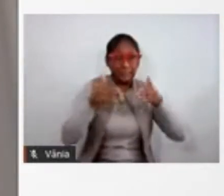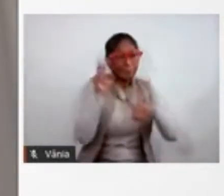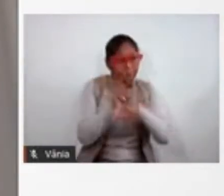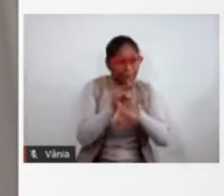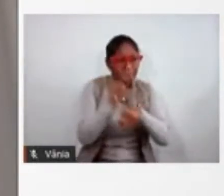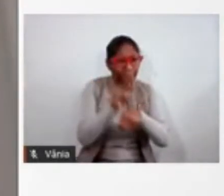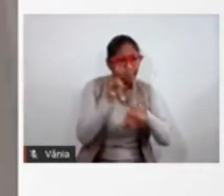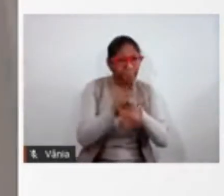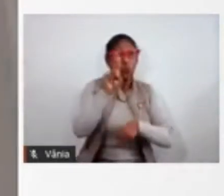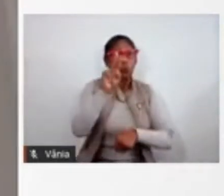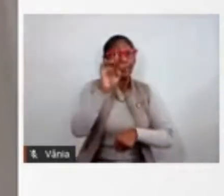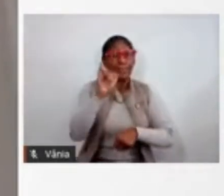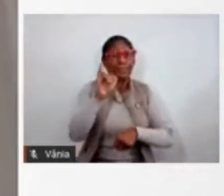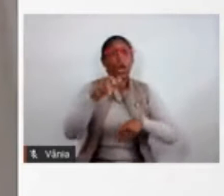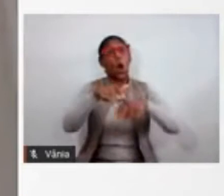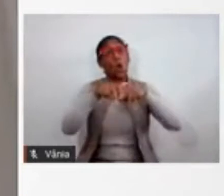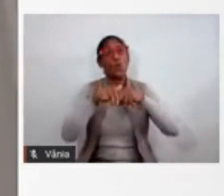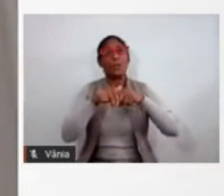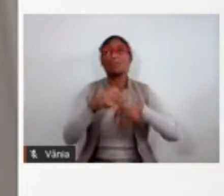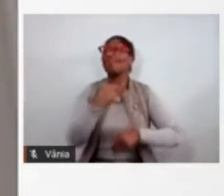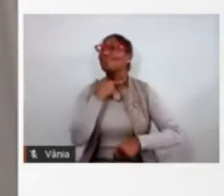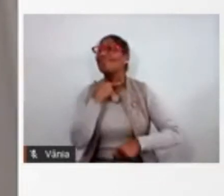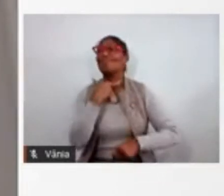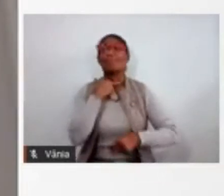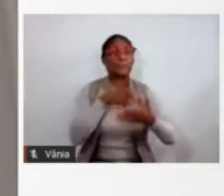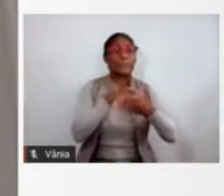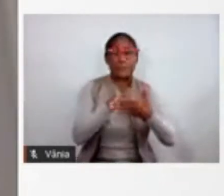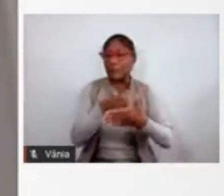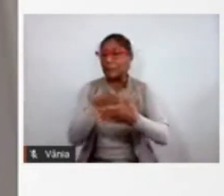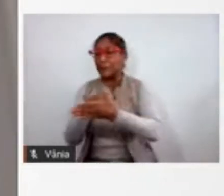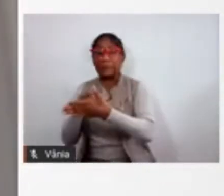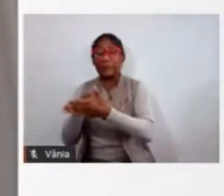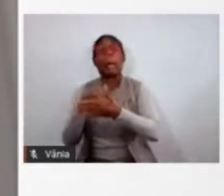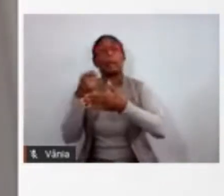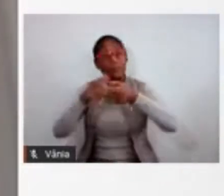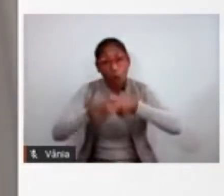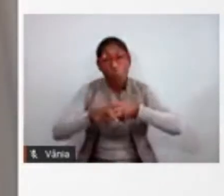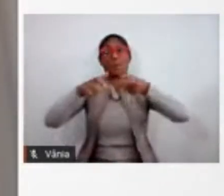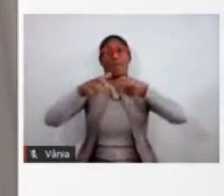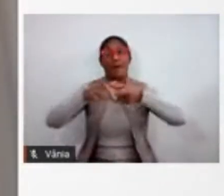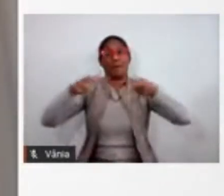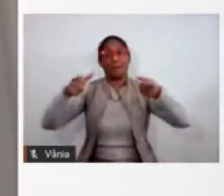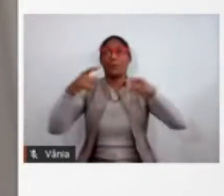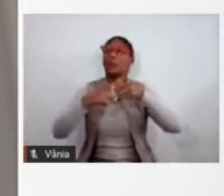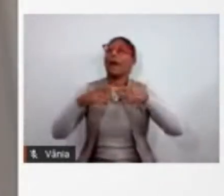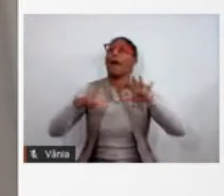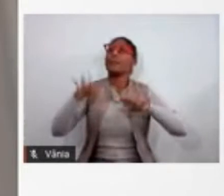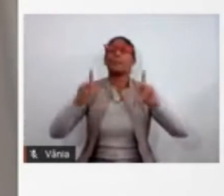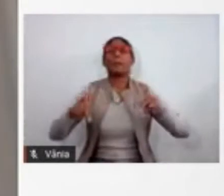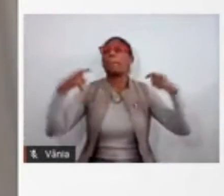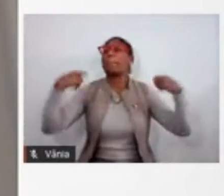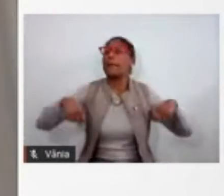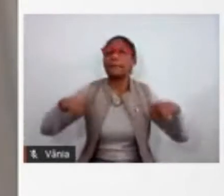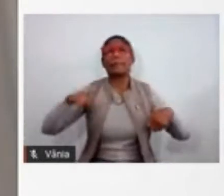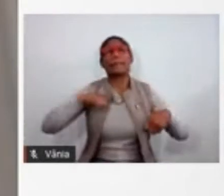isso que há uma limitação sobre a capacidade de ampliação dos leitos. Muitas vezes as pessoas ficam insistindo que deveríamos ter feito